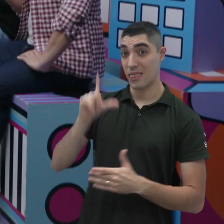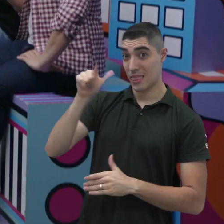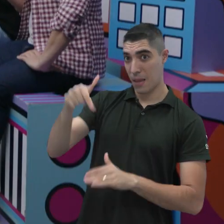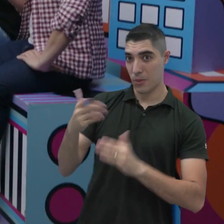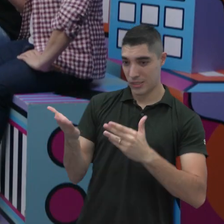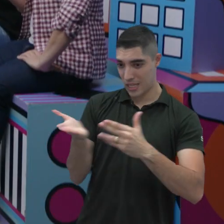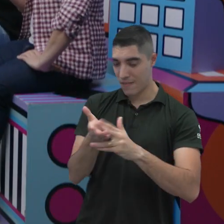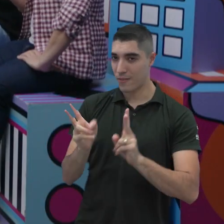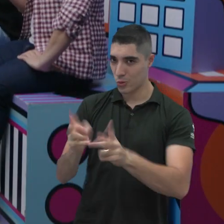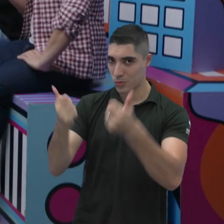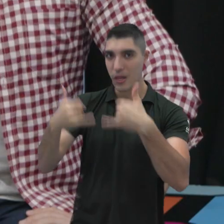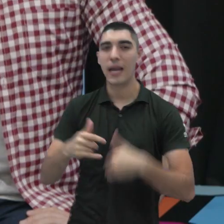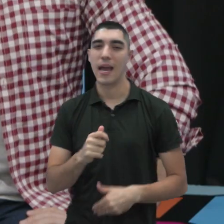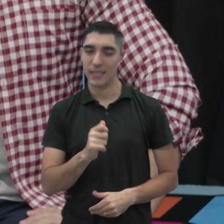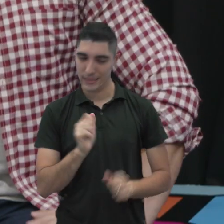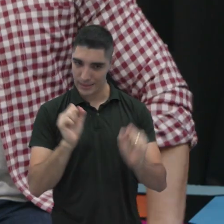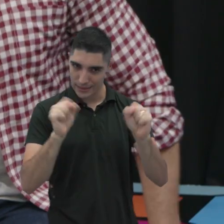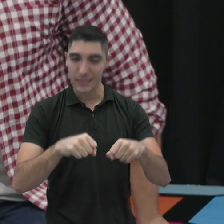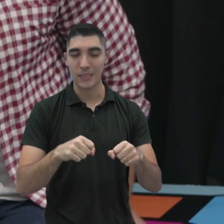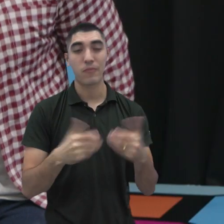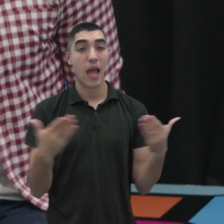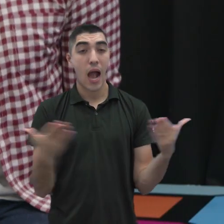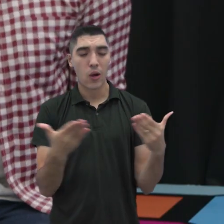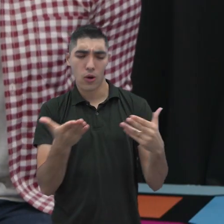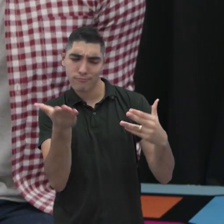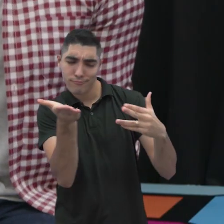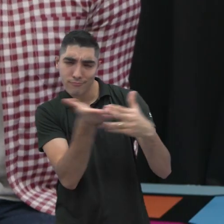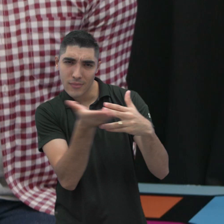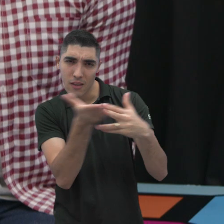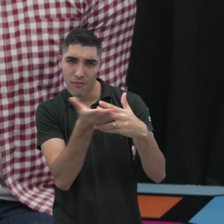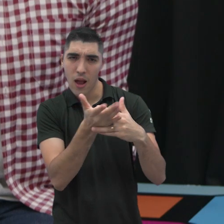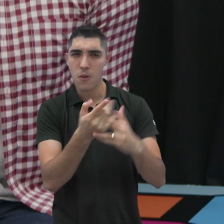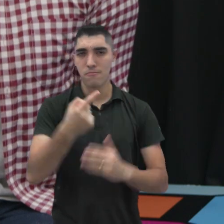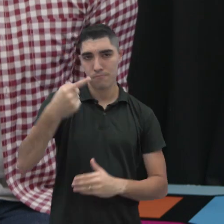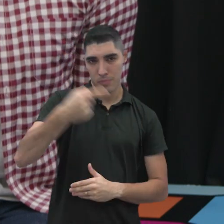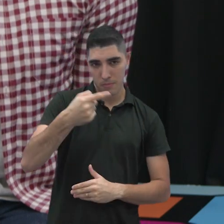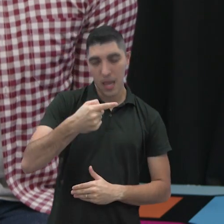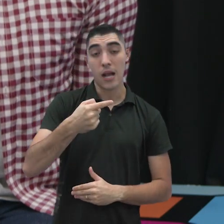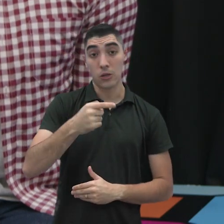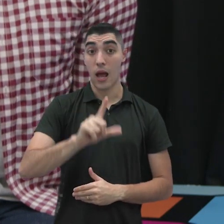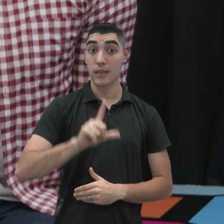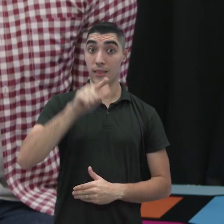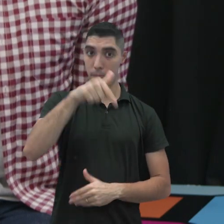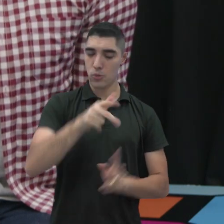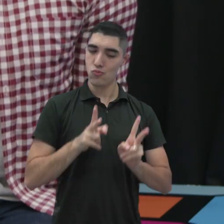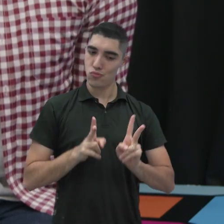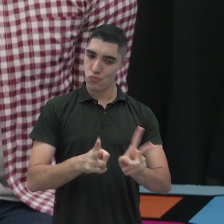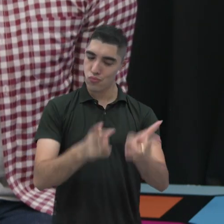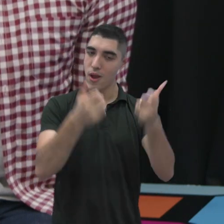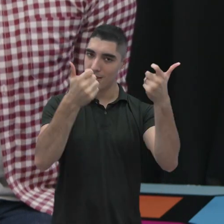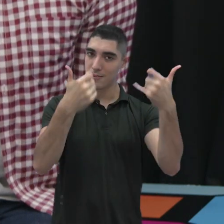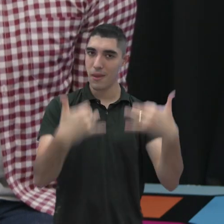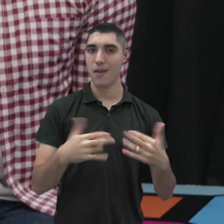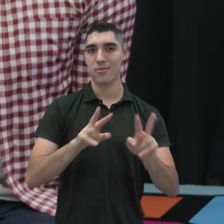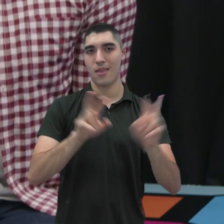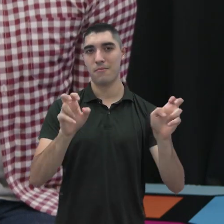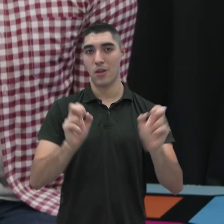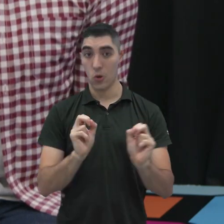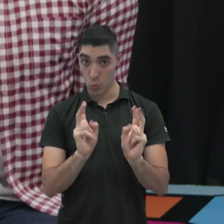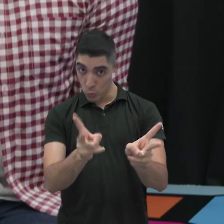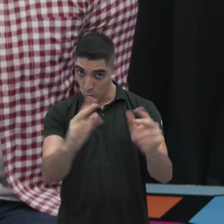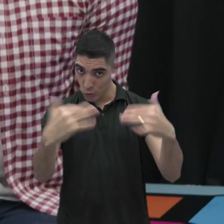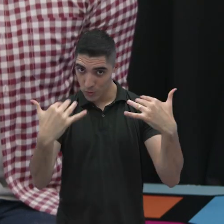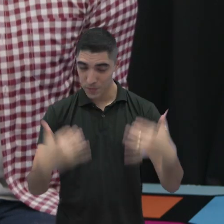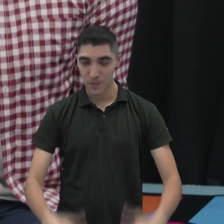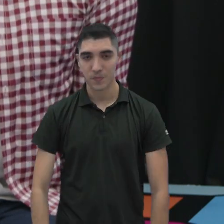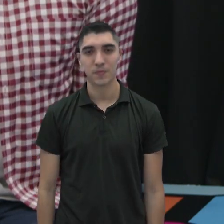daqui a pouco. Exatamente, tem muito papo ainda. O Tá Ligado faz agora o nosso primeiro intervalo, mas daqui a pouquinho a gente volta para continuar esse